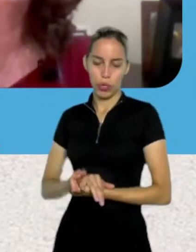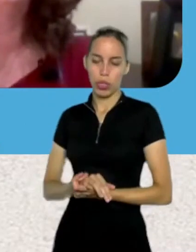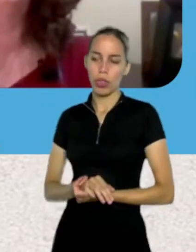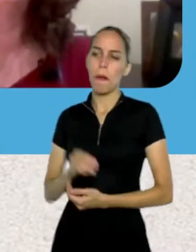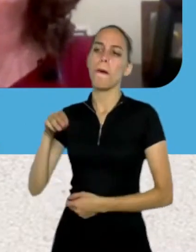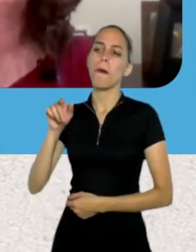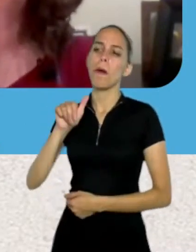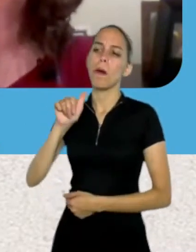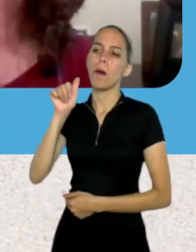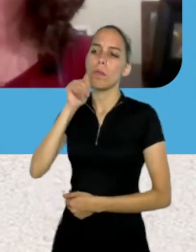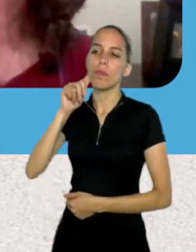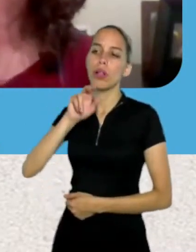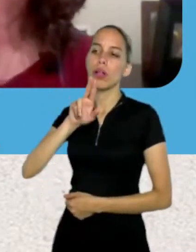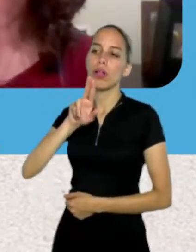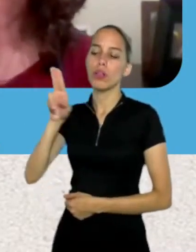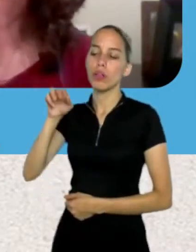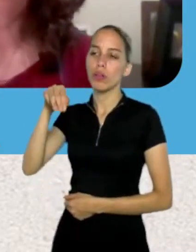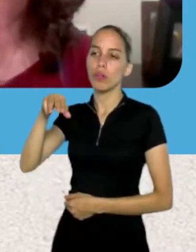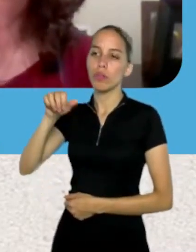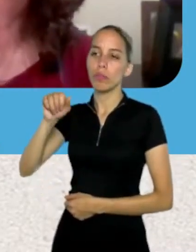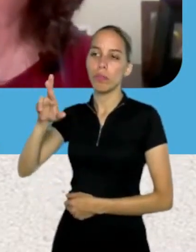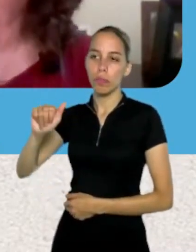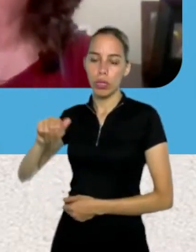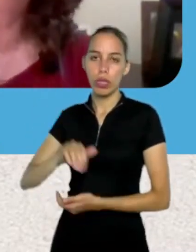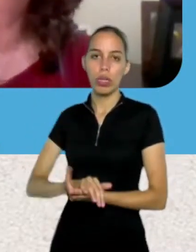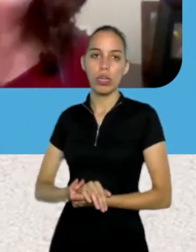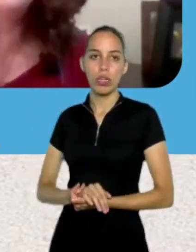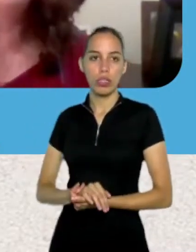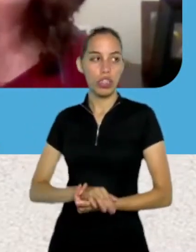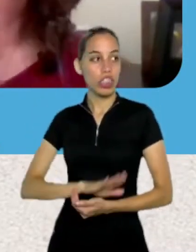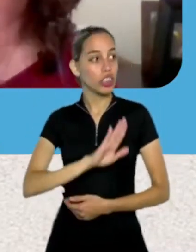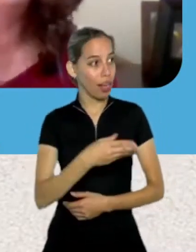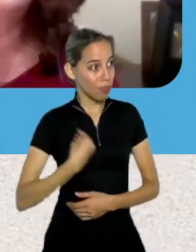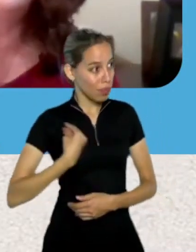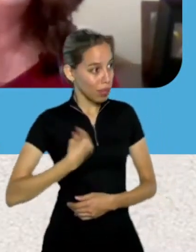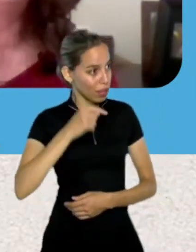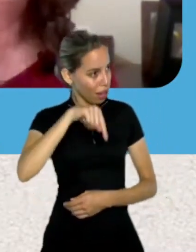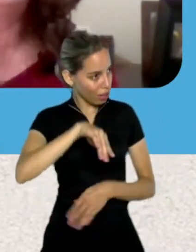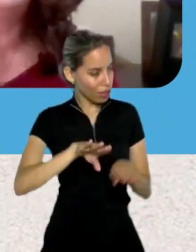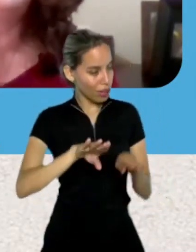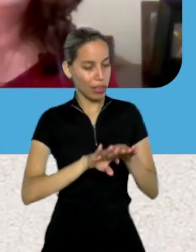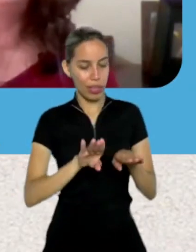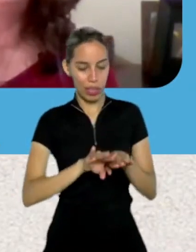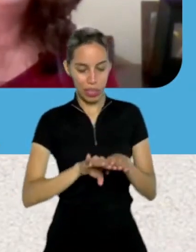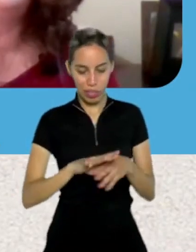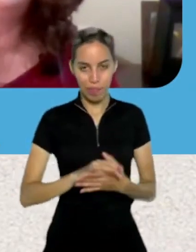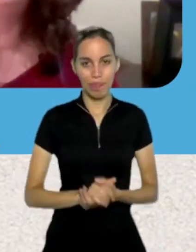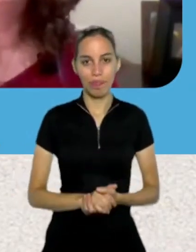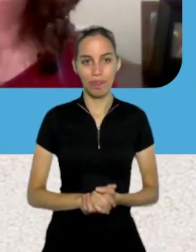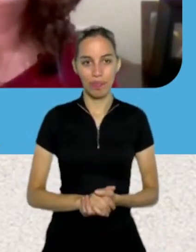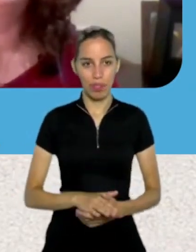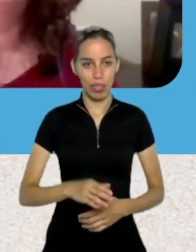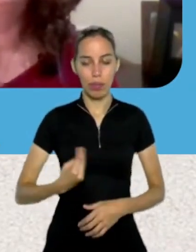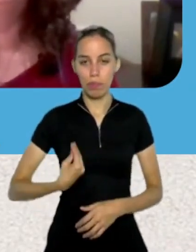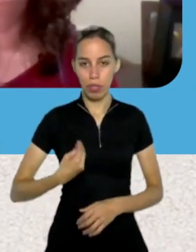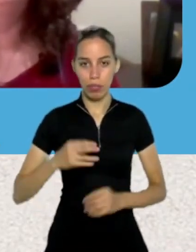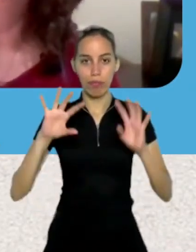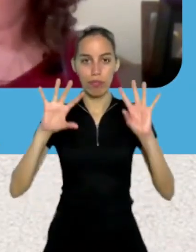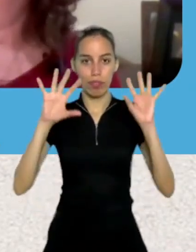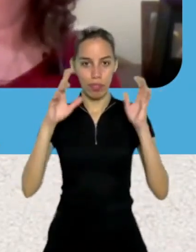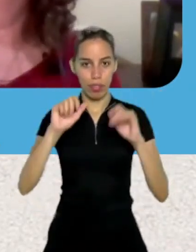que é um amor também. Que já esteve com a gente aqui também, participa Isso, do Festival Literário de Araxá, super é, querida,